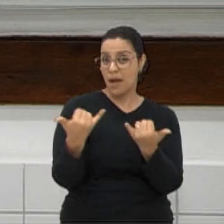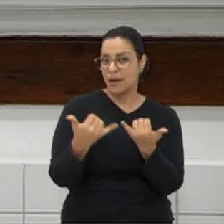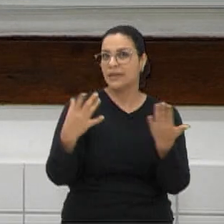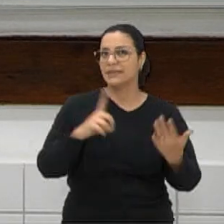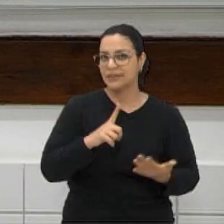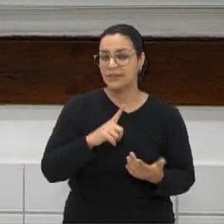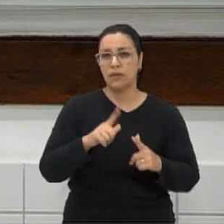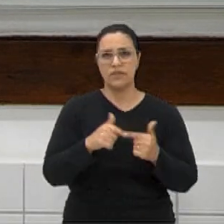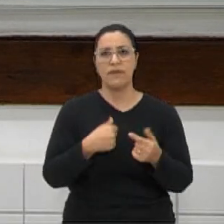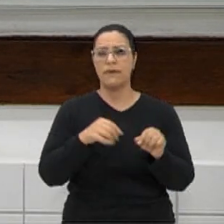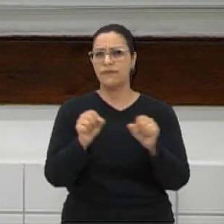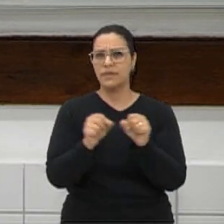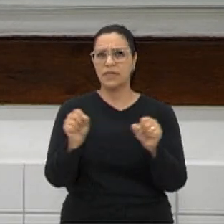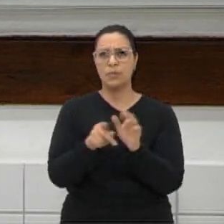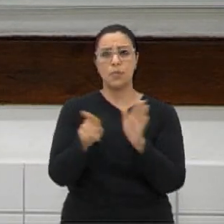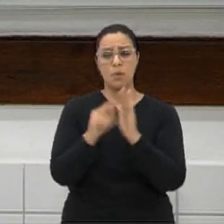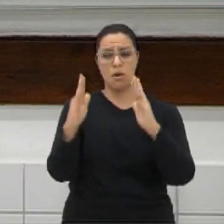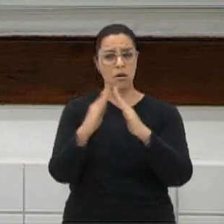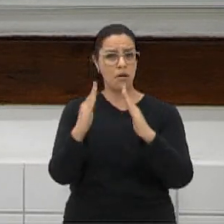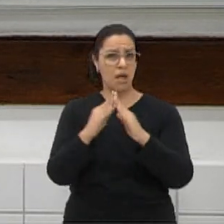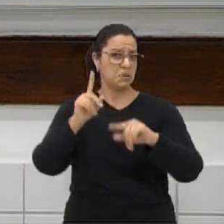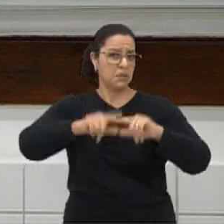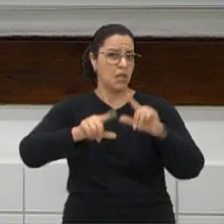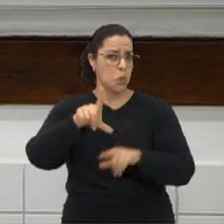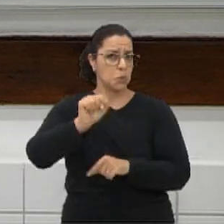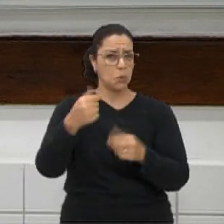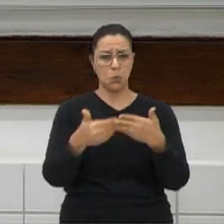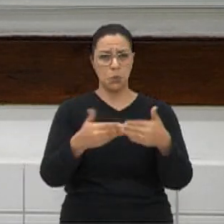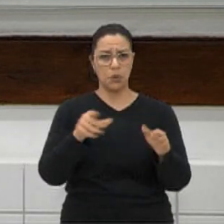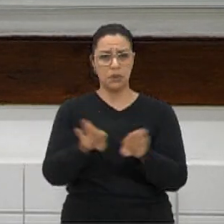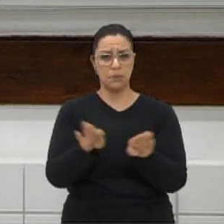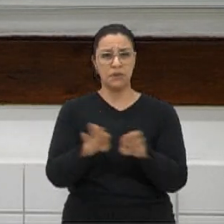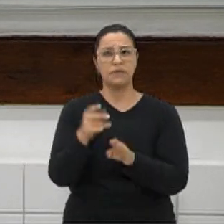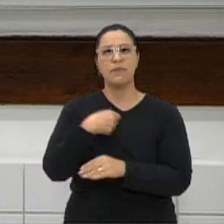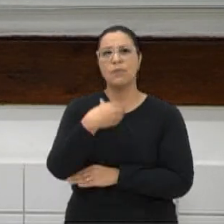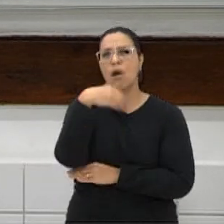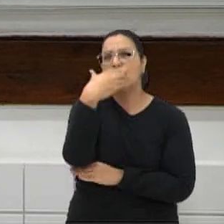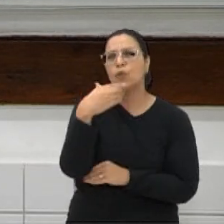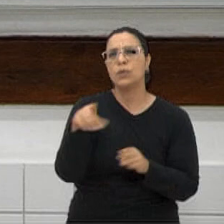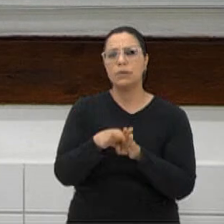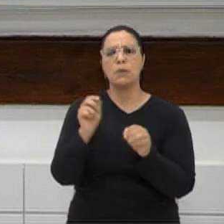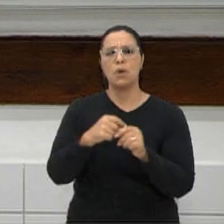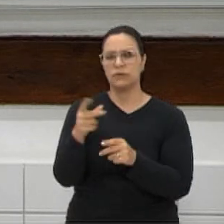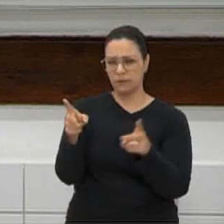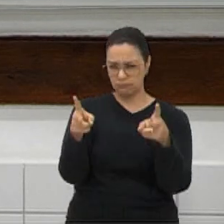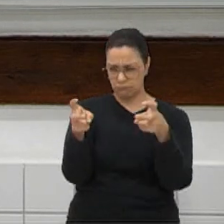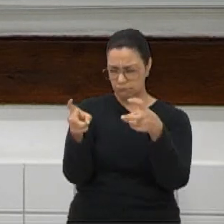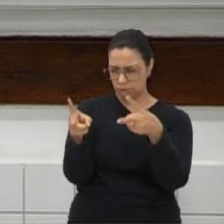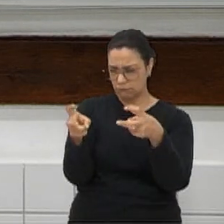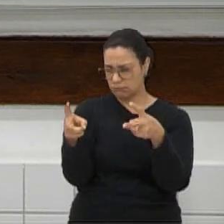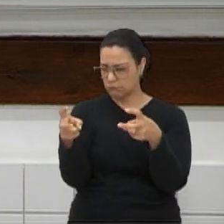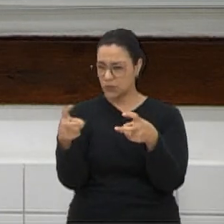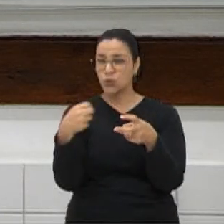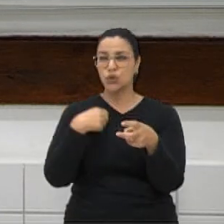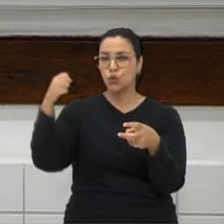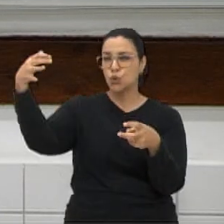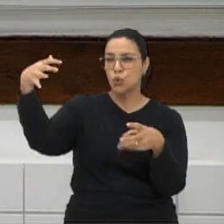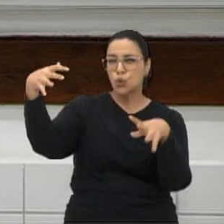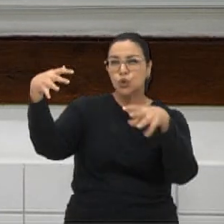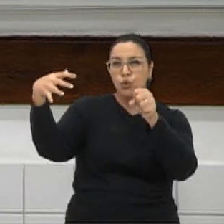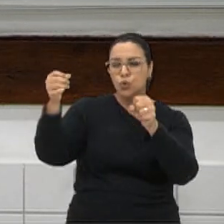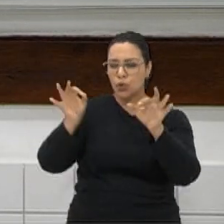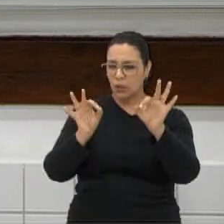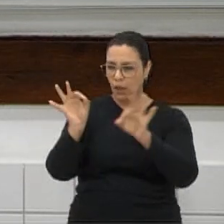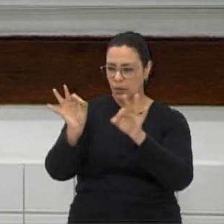lá. Você pode pegar e olhar na sua própria casa, então escolher um objeto, ou se você vê uma fruta em cima da mesa, pode ficar olhando a incidência da luz sobre o objeto e